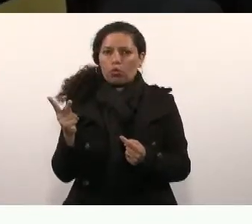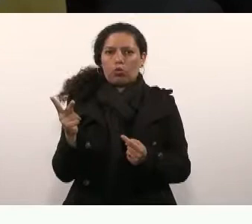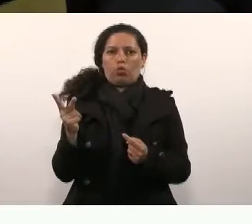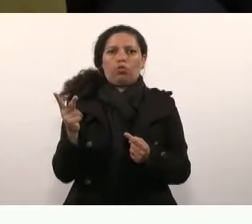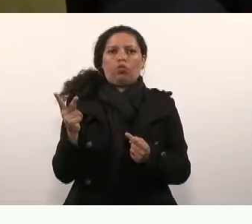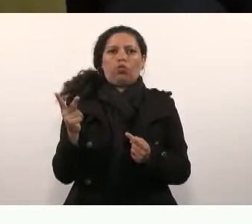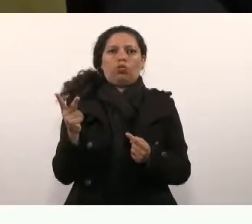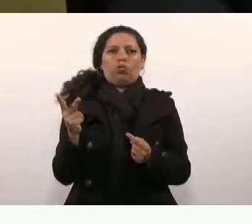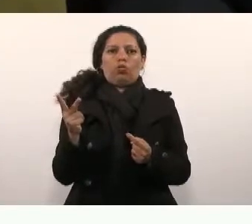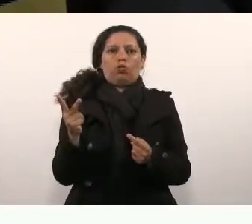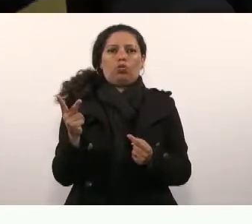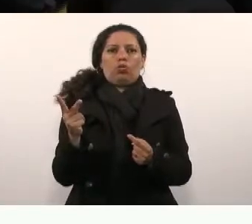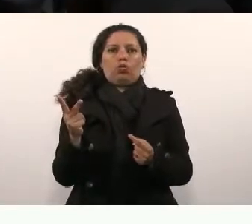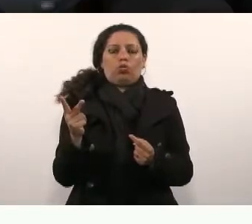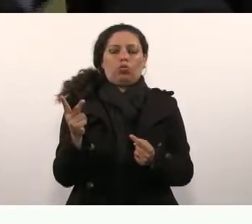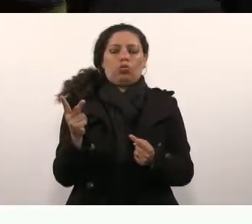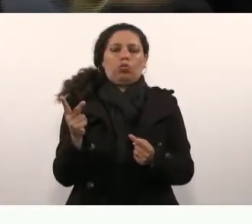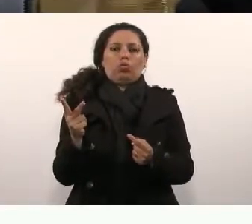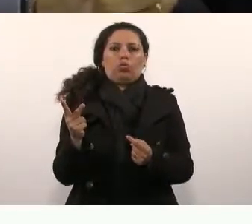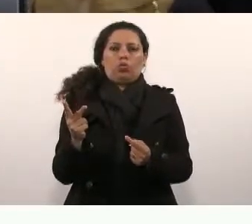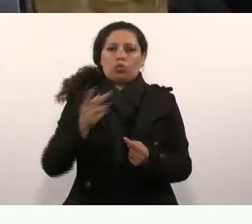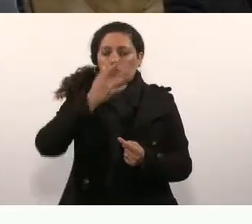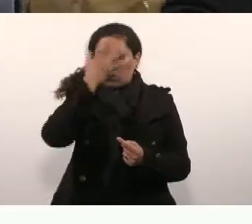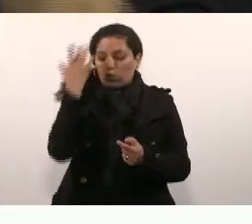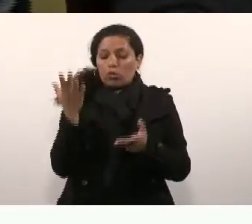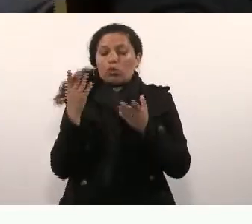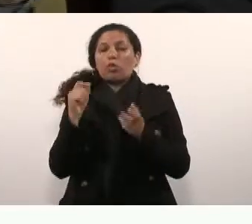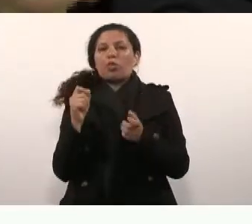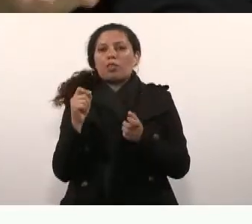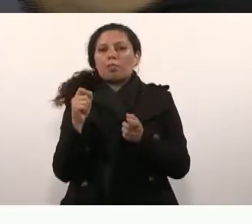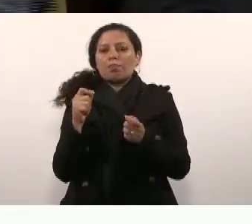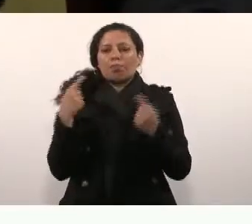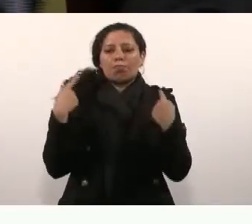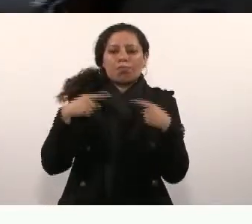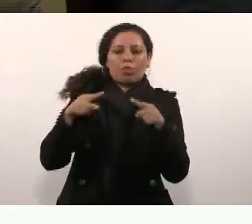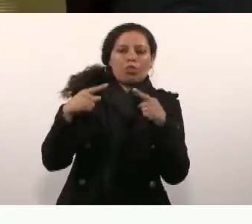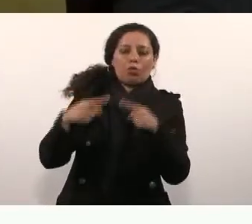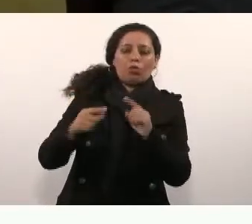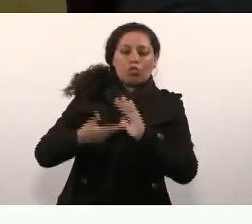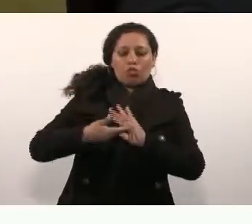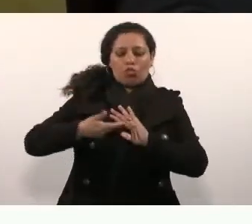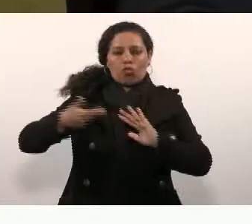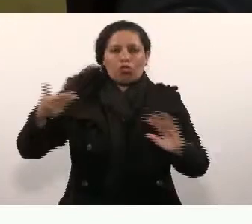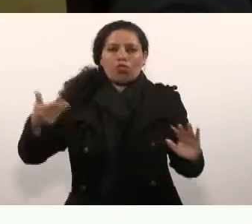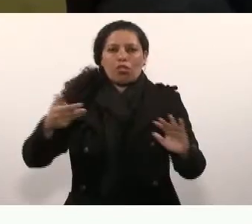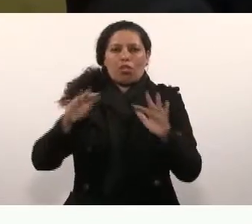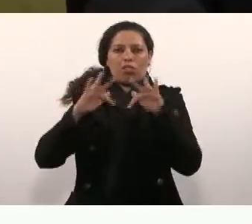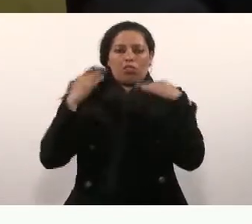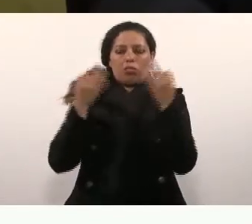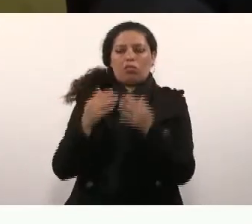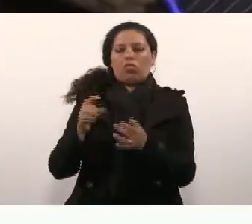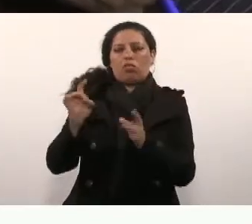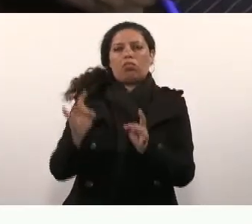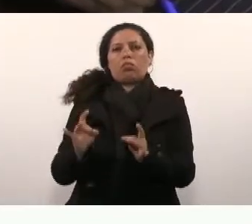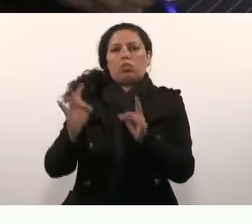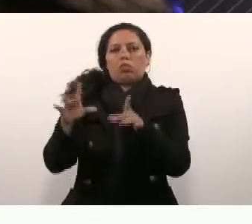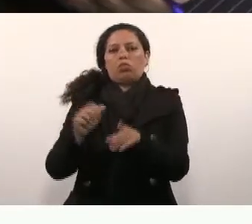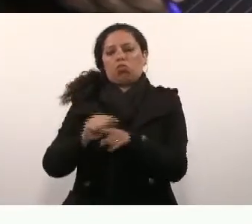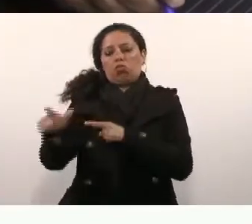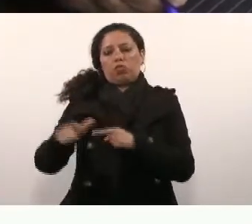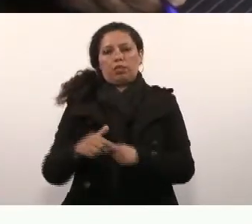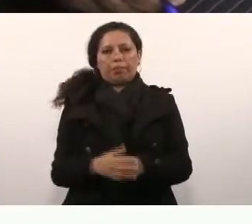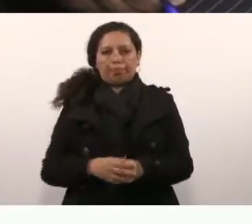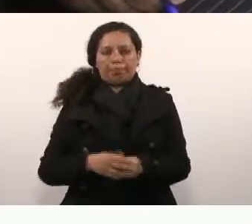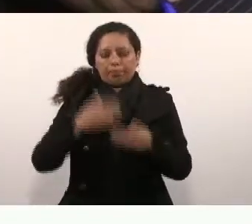que era mantê-los nessa pobreza direta para ficar explorando, e outros que realmente era tirá-los dali sem a menor condição. Maravilha. Obrigado,